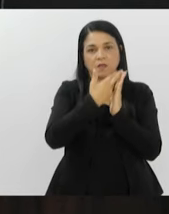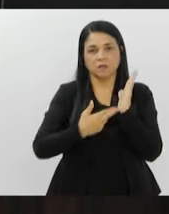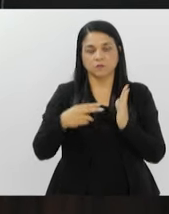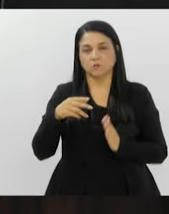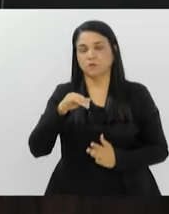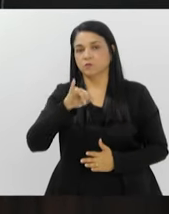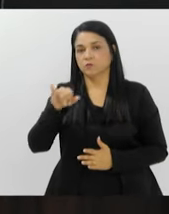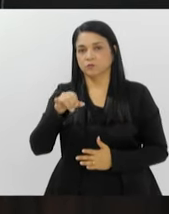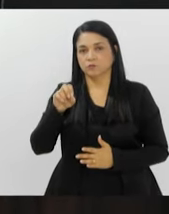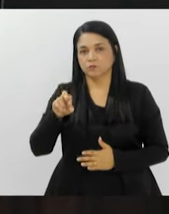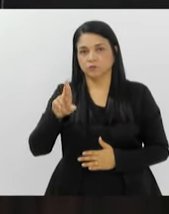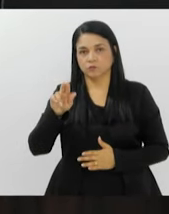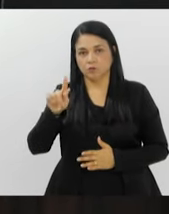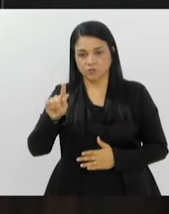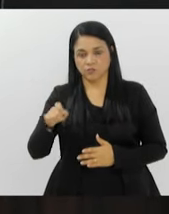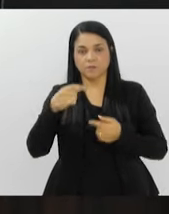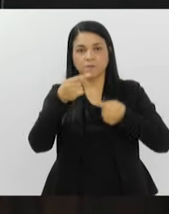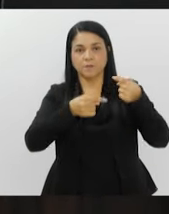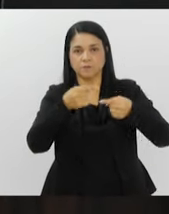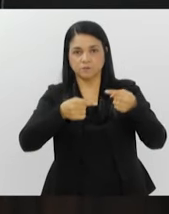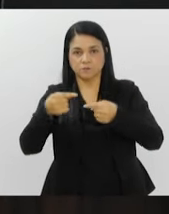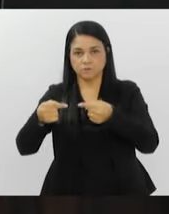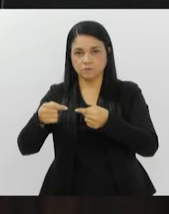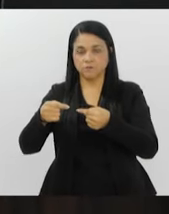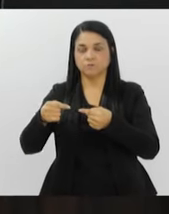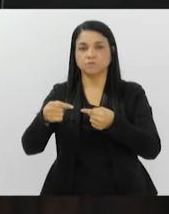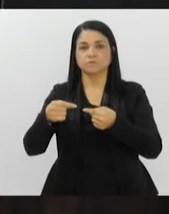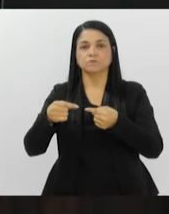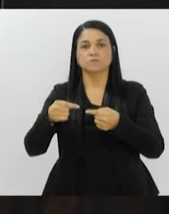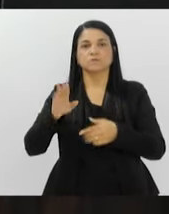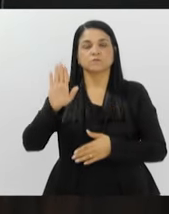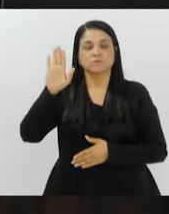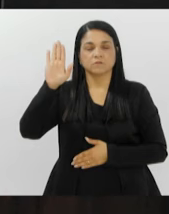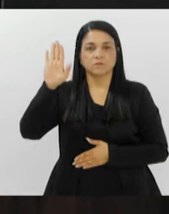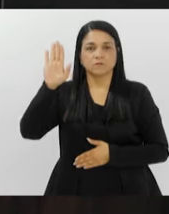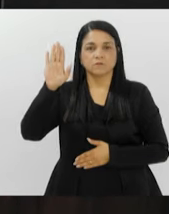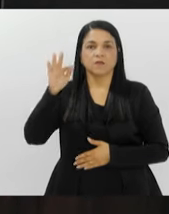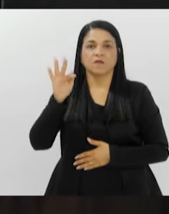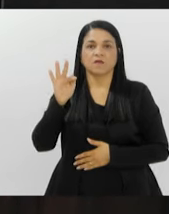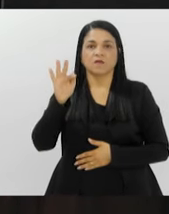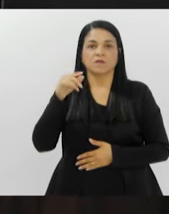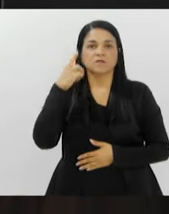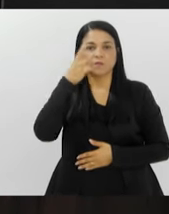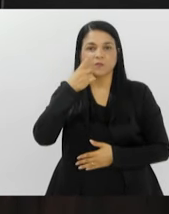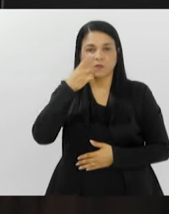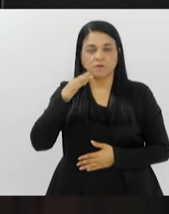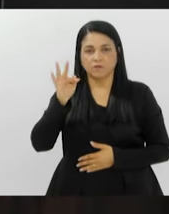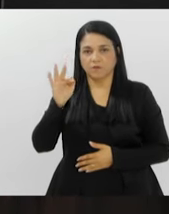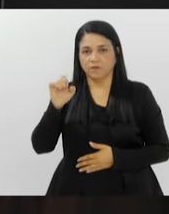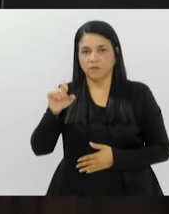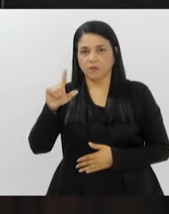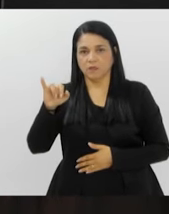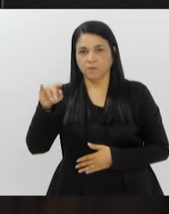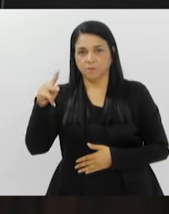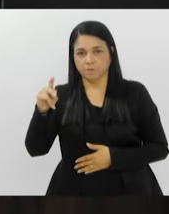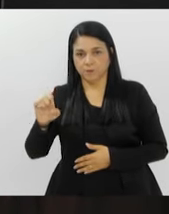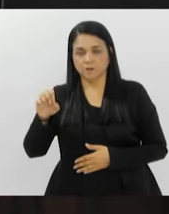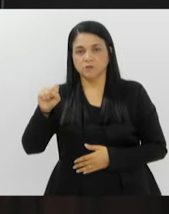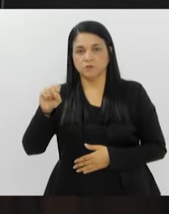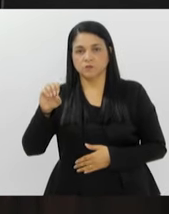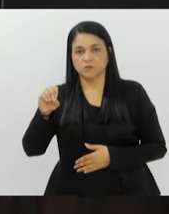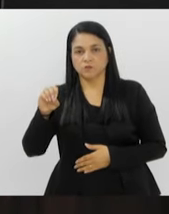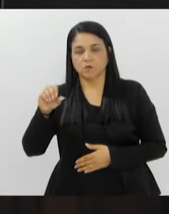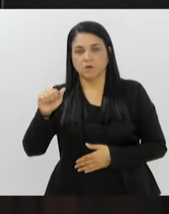em discussão para Disc para discutir relator Deputado Felipe Soares fazer correção para